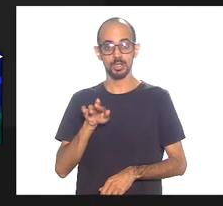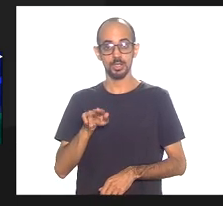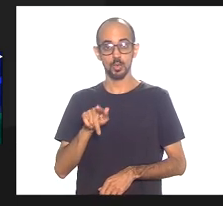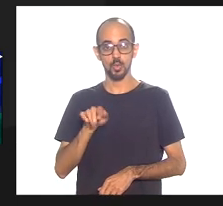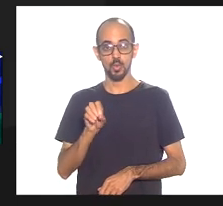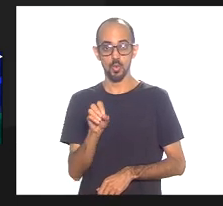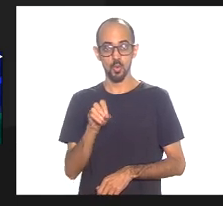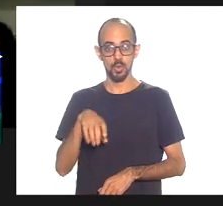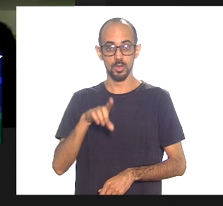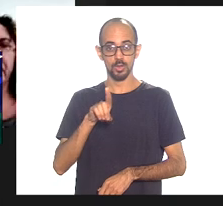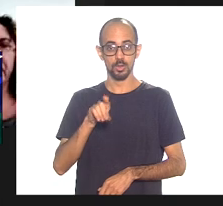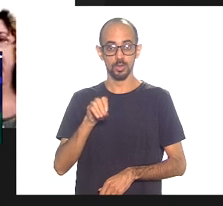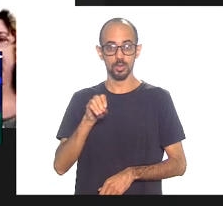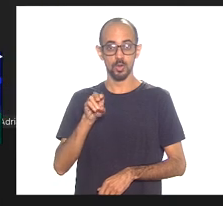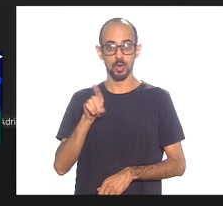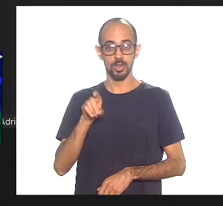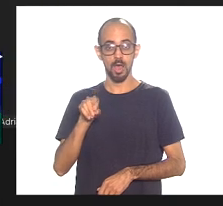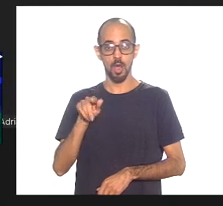deodalto